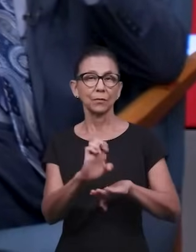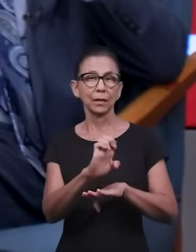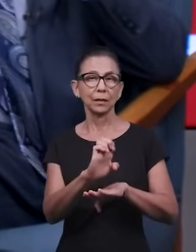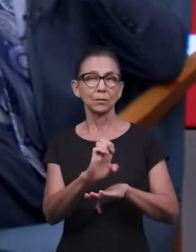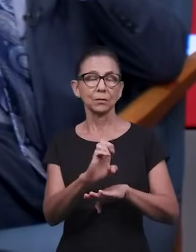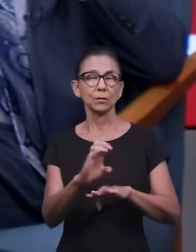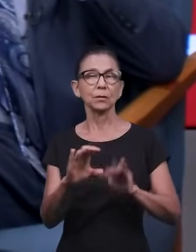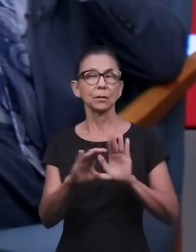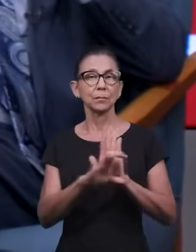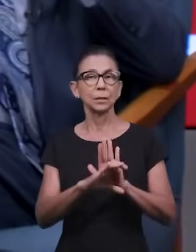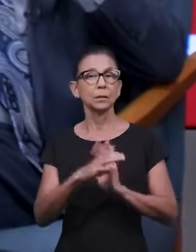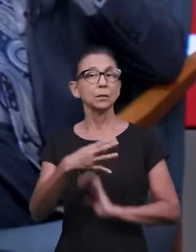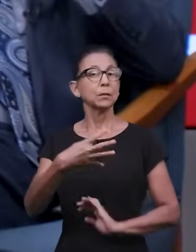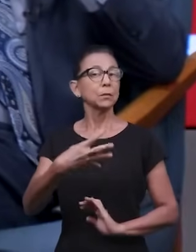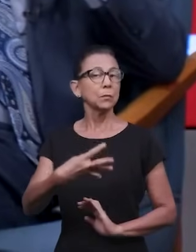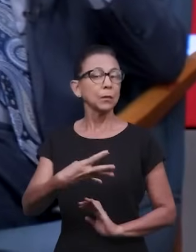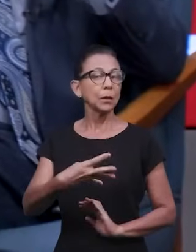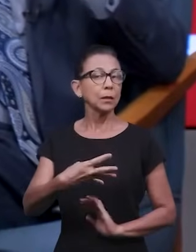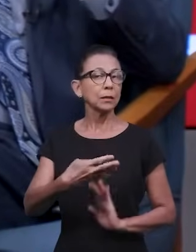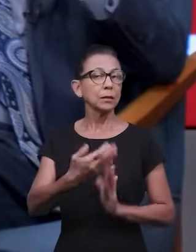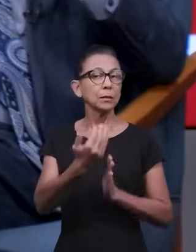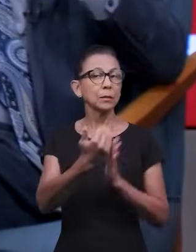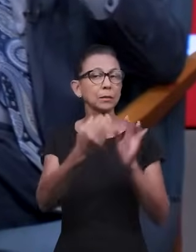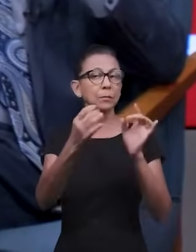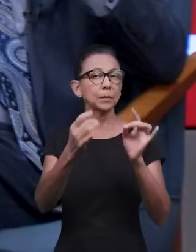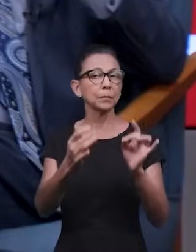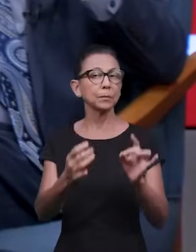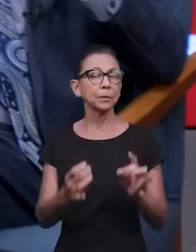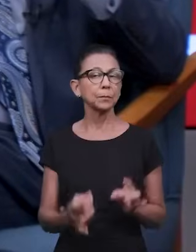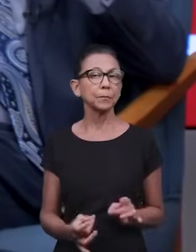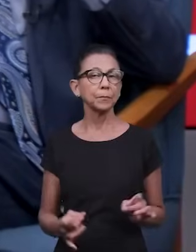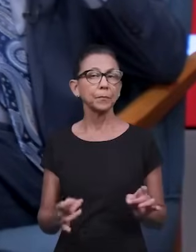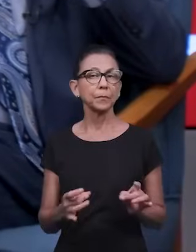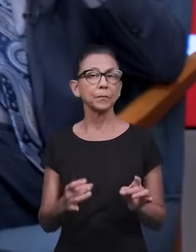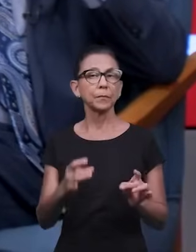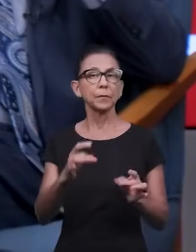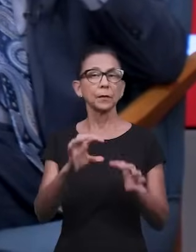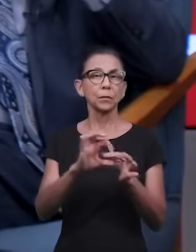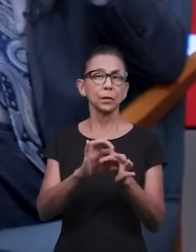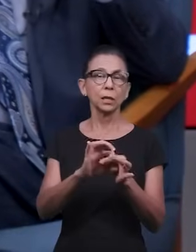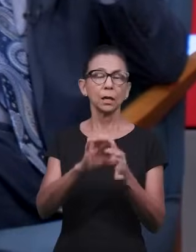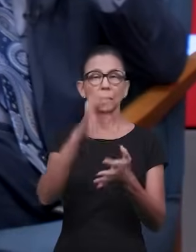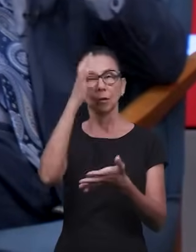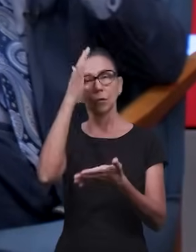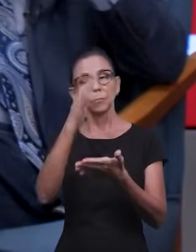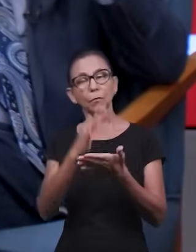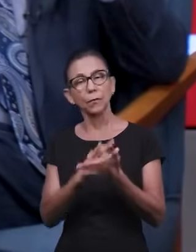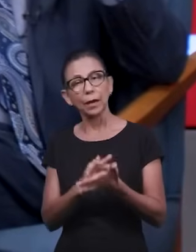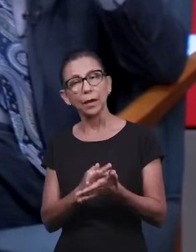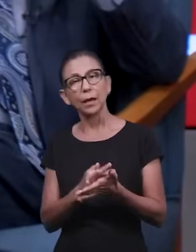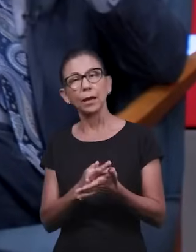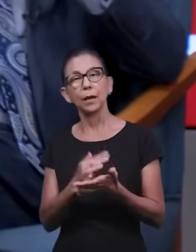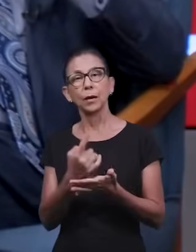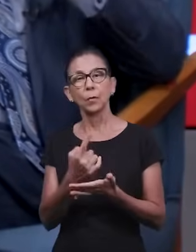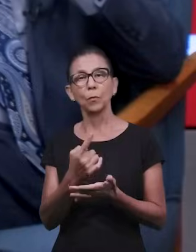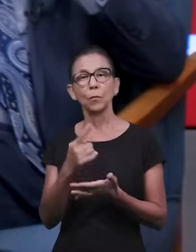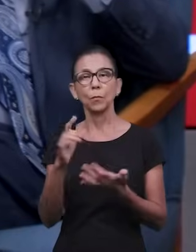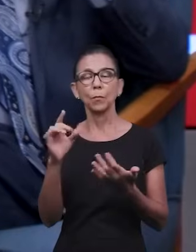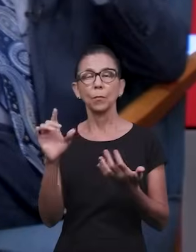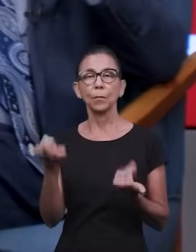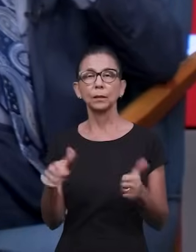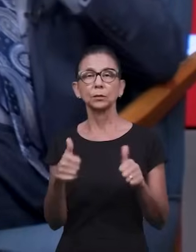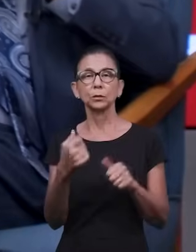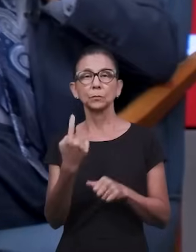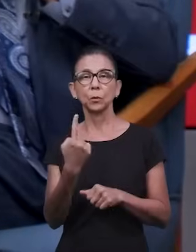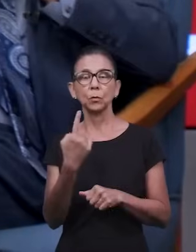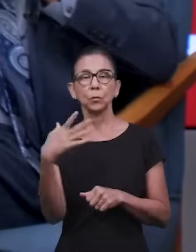capítulo 4 então ele começa a falar sobre a unidade da Fé um só batismo um sol espírito e